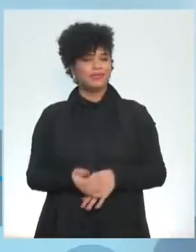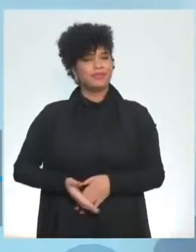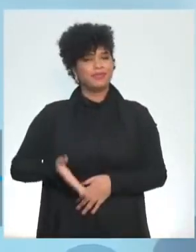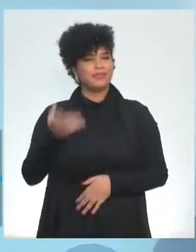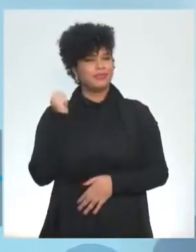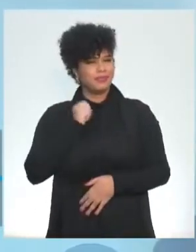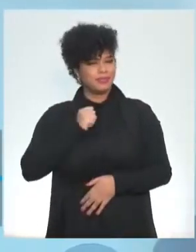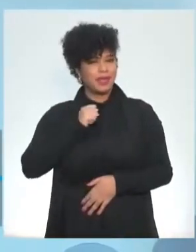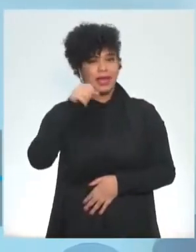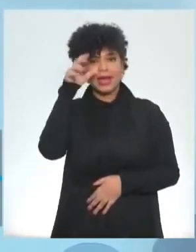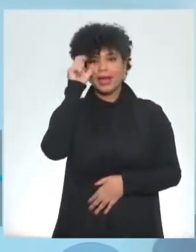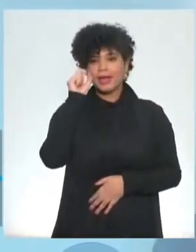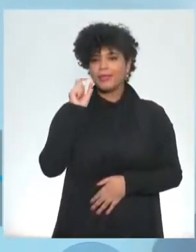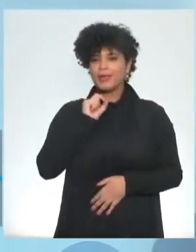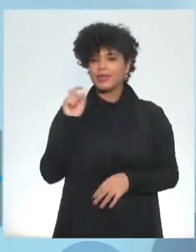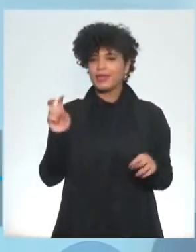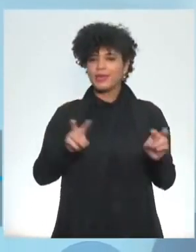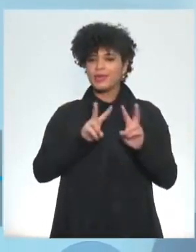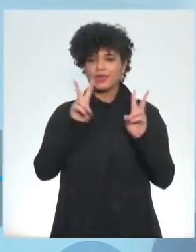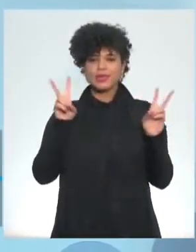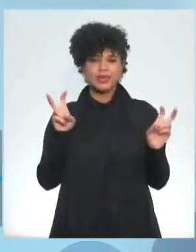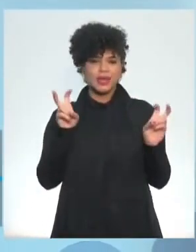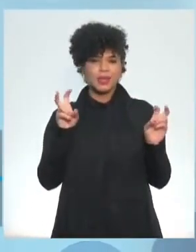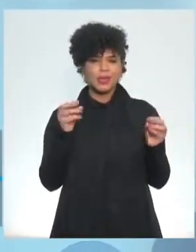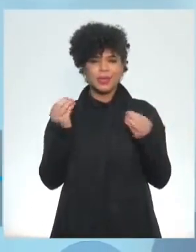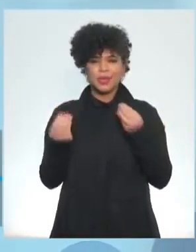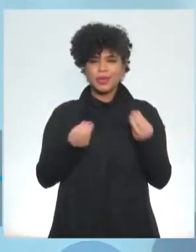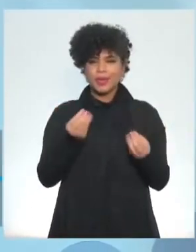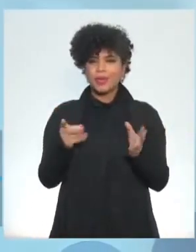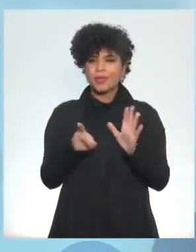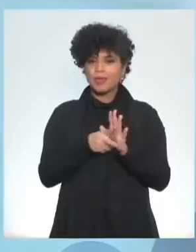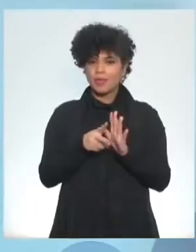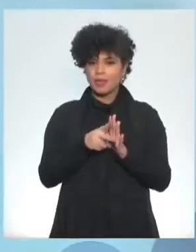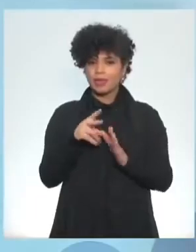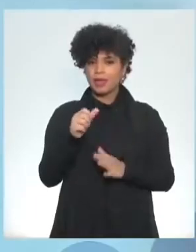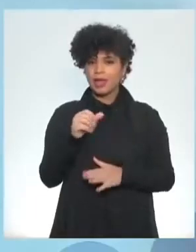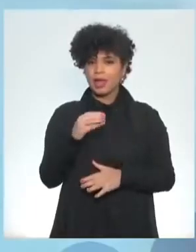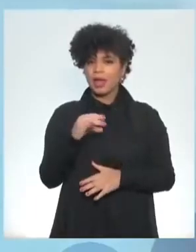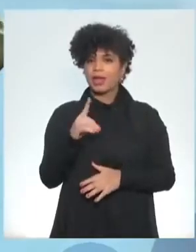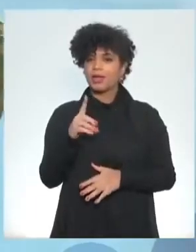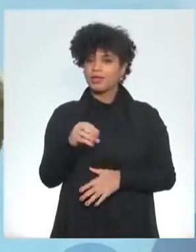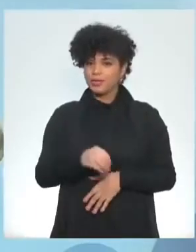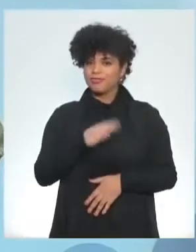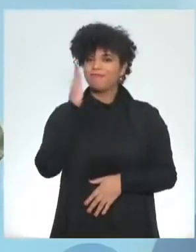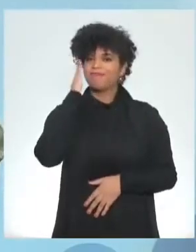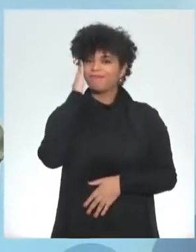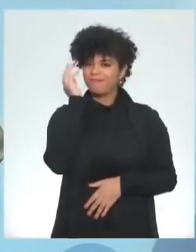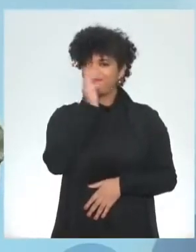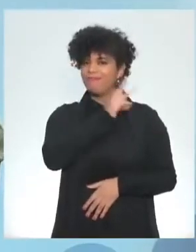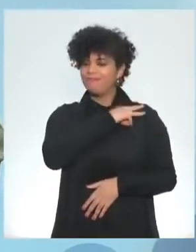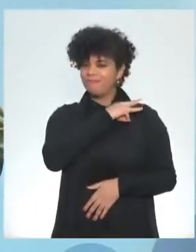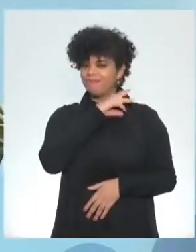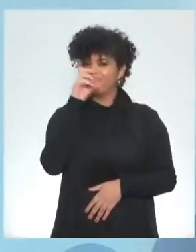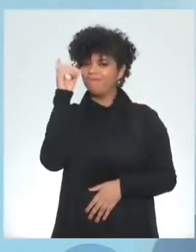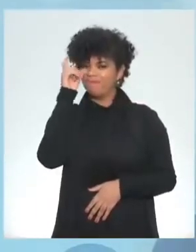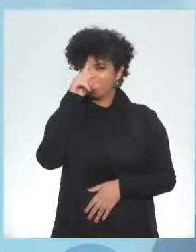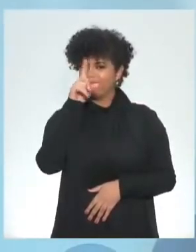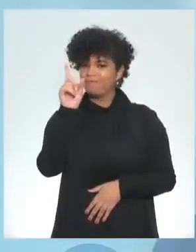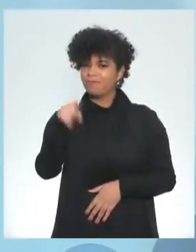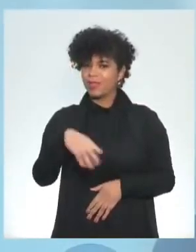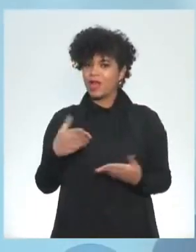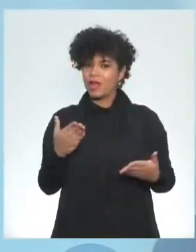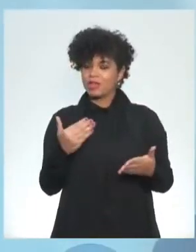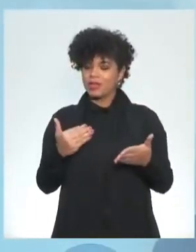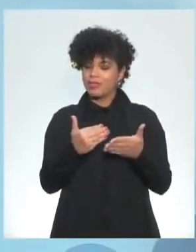aí a respeito da titulação dos ácidos, muita coisa para aprender. Terceiro ano dá um cansaço mental, né? Porque vai chegando as férias, a